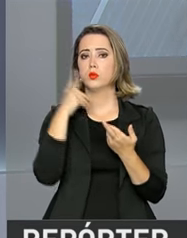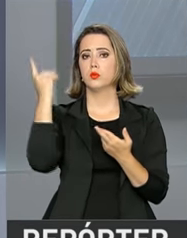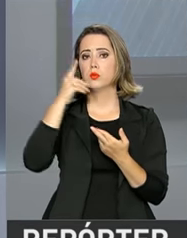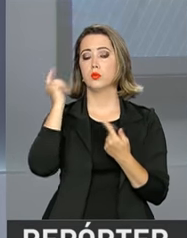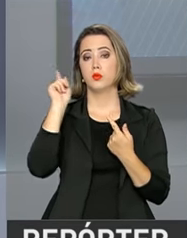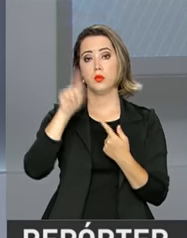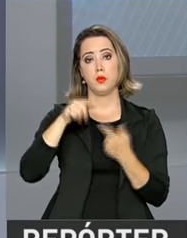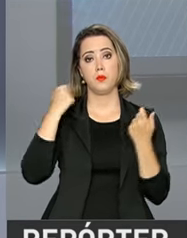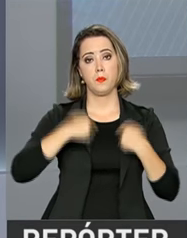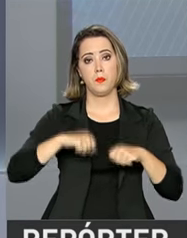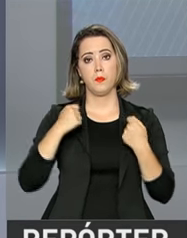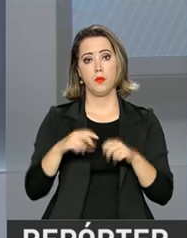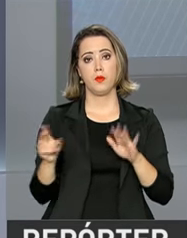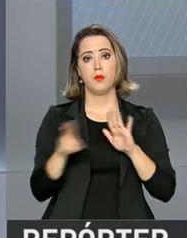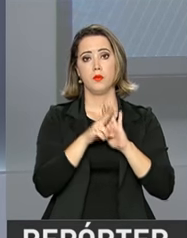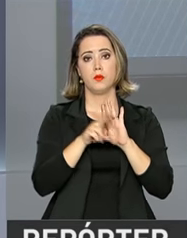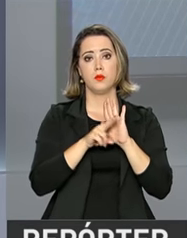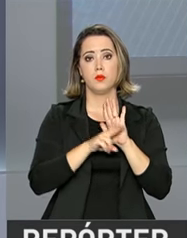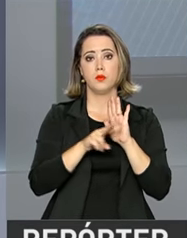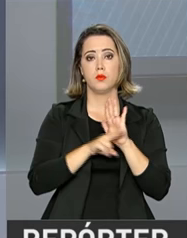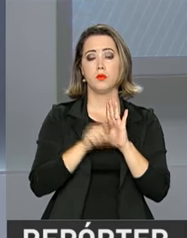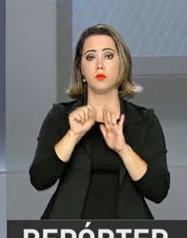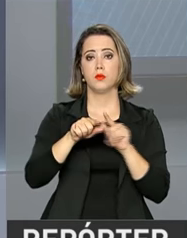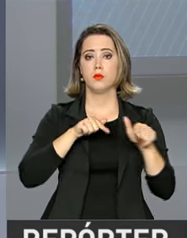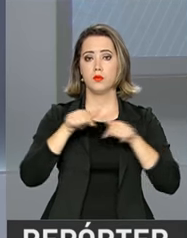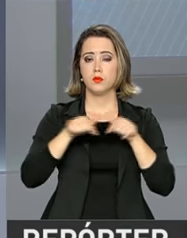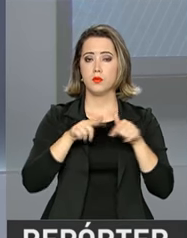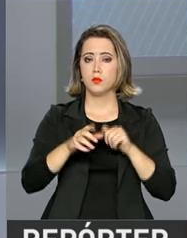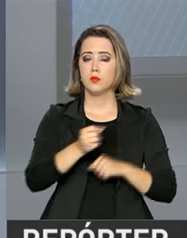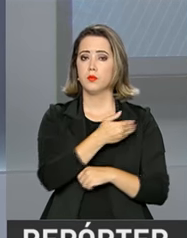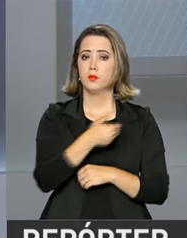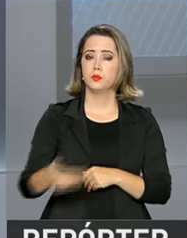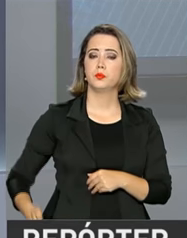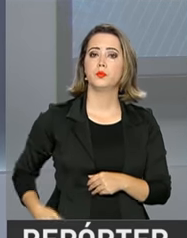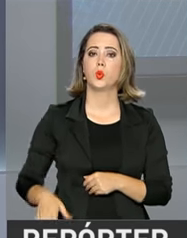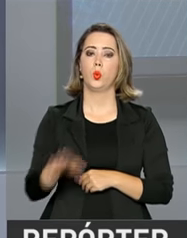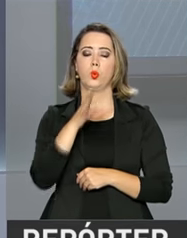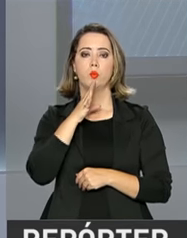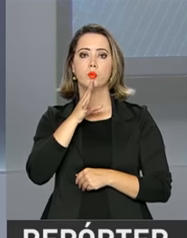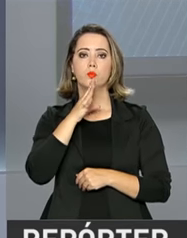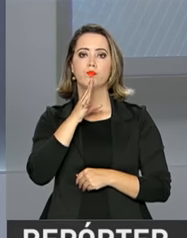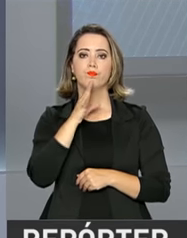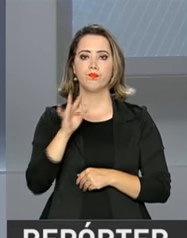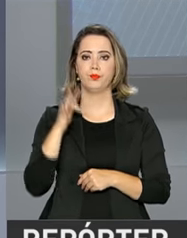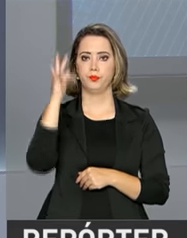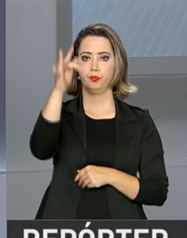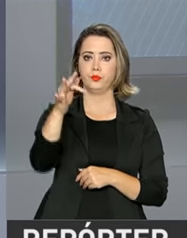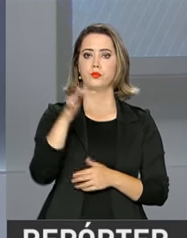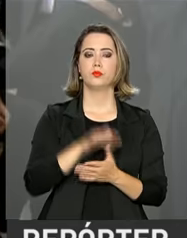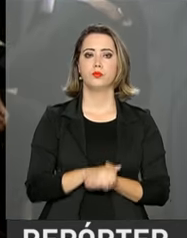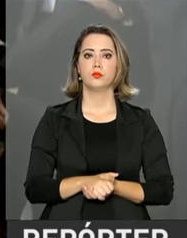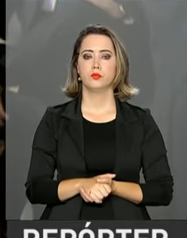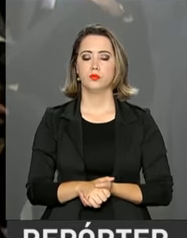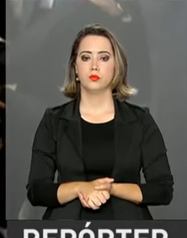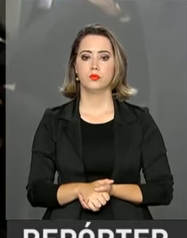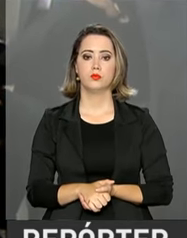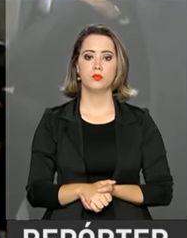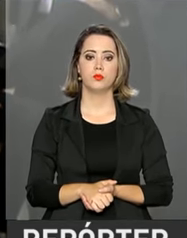é necessário reformar a previdência e que essa ação do governo será reconhecida no futuro